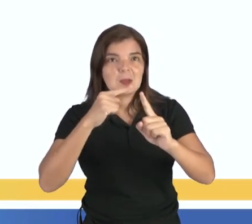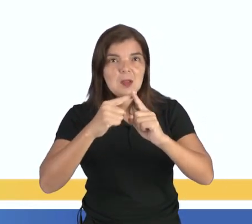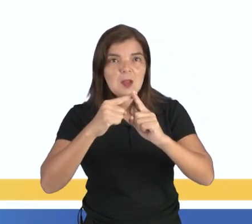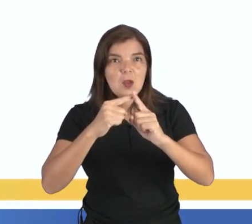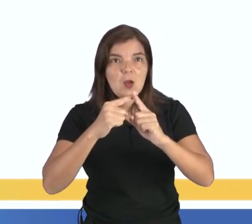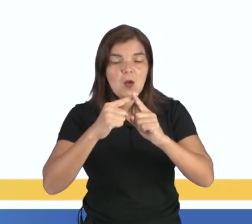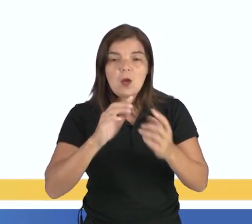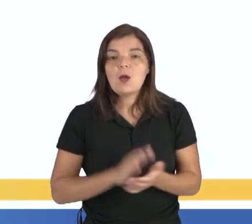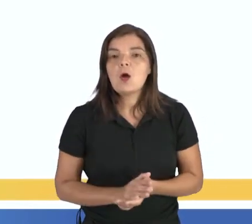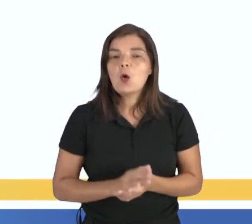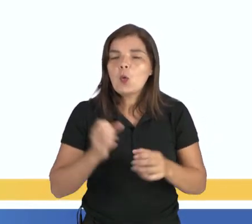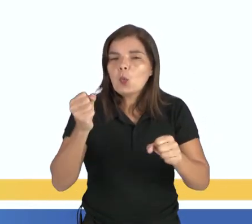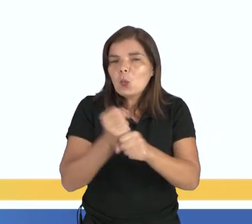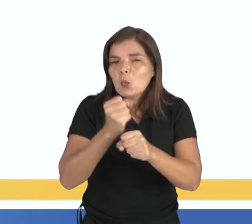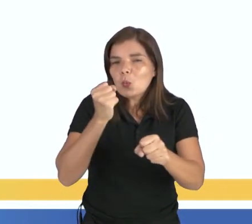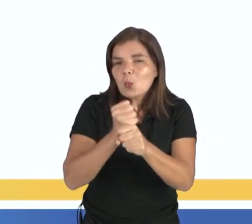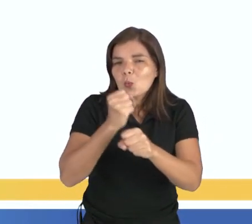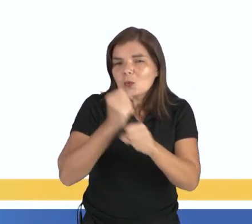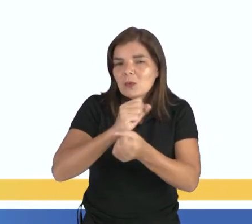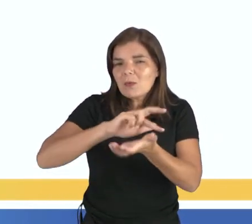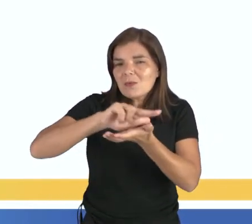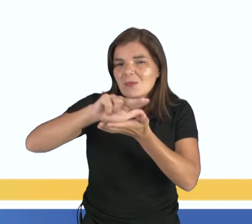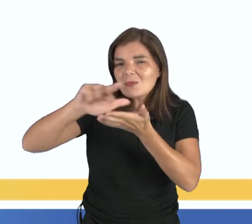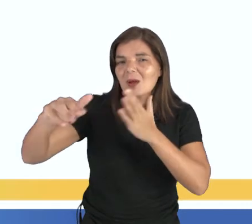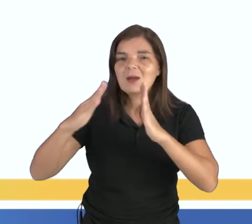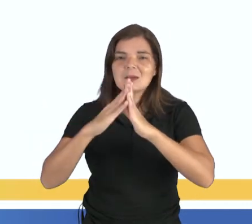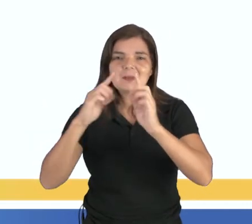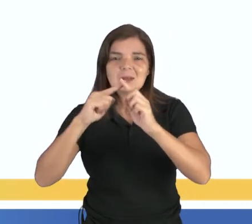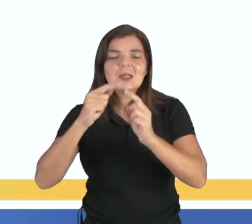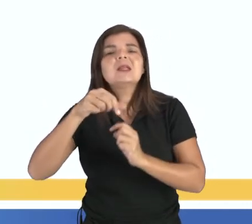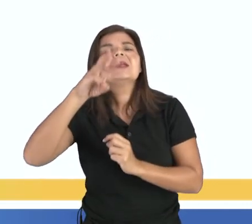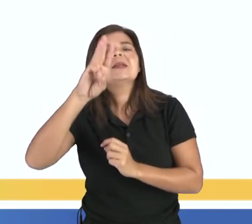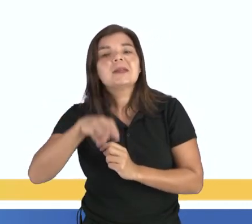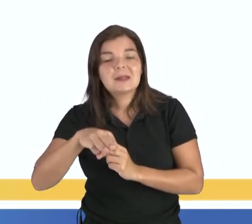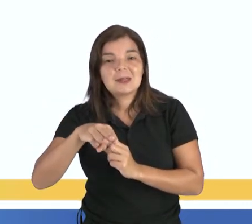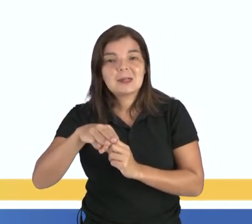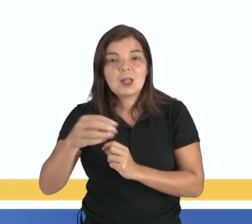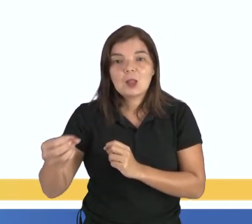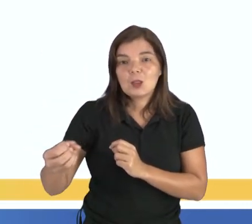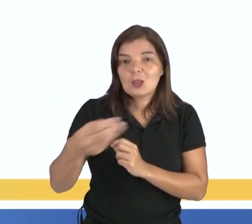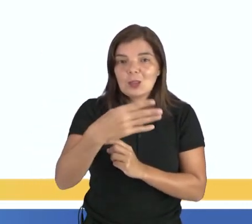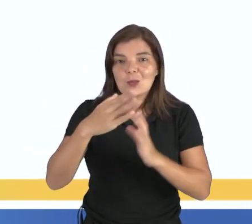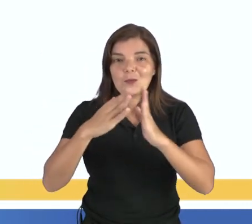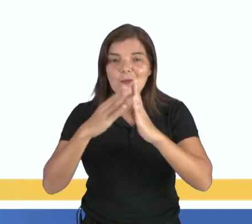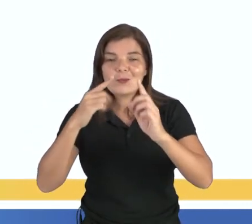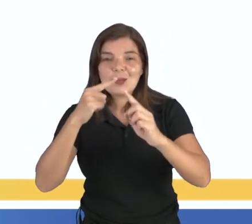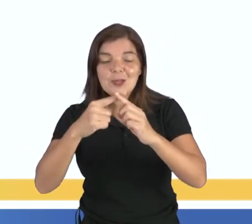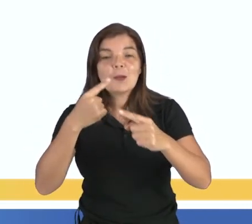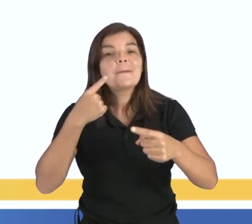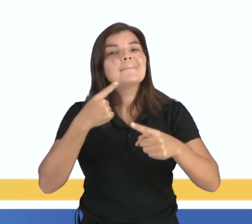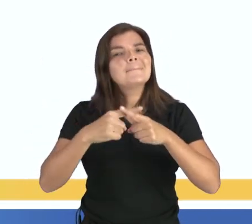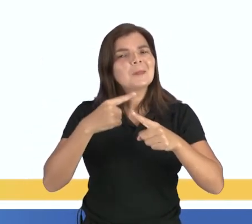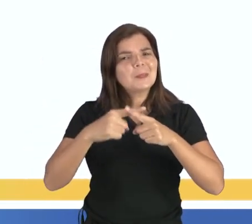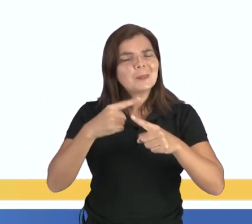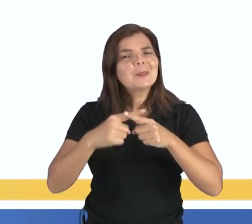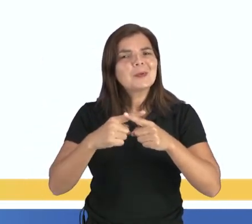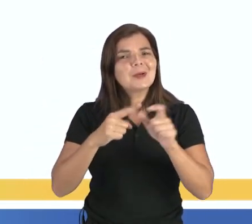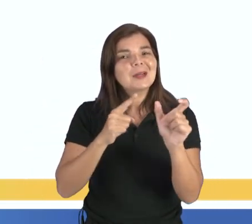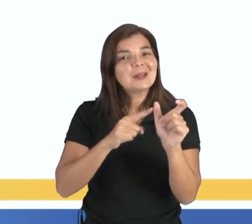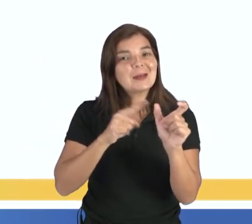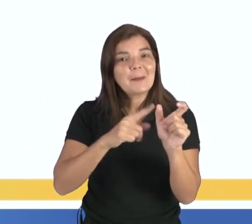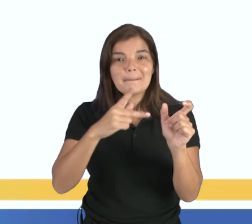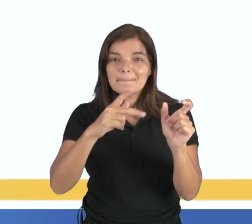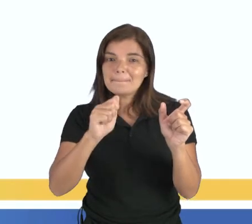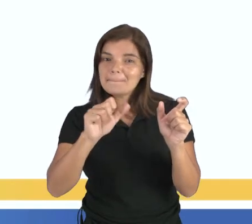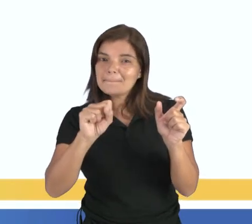Construíram-se novas igrejas. Então, quem é o sujeito da oração? Nova igreja, tá? Porque ela está na voz